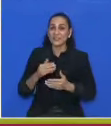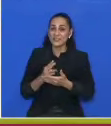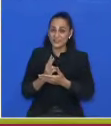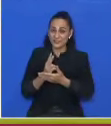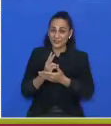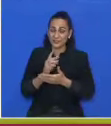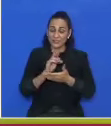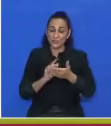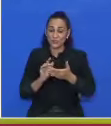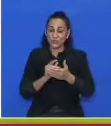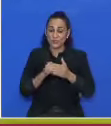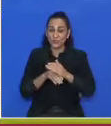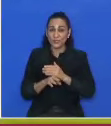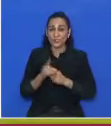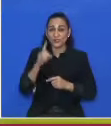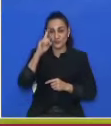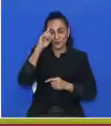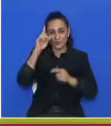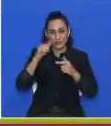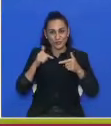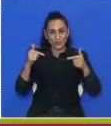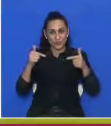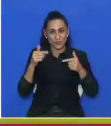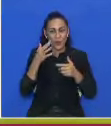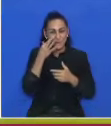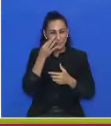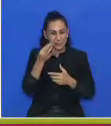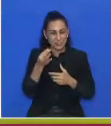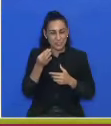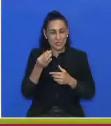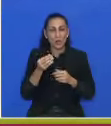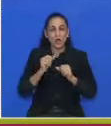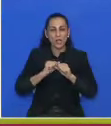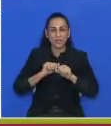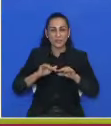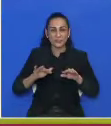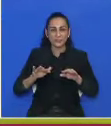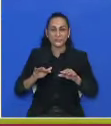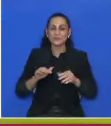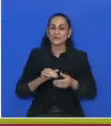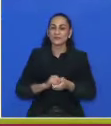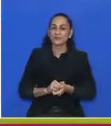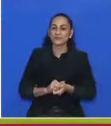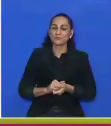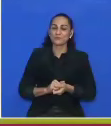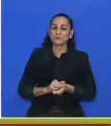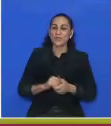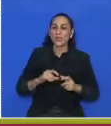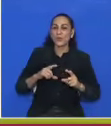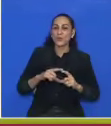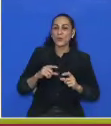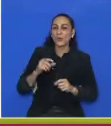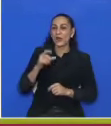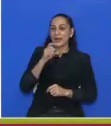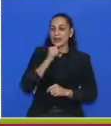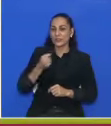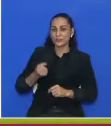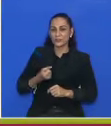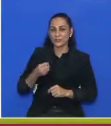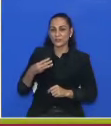sequência, tem time mania, tem dia de sorte. Fique atento à nossa transmissão. Bola laranja, número